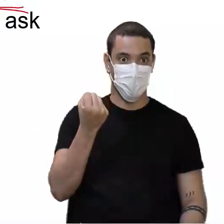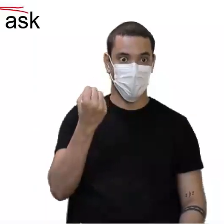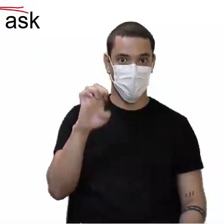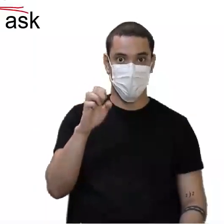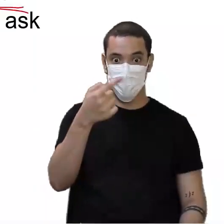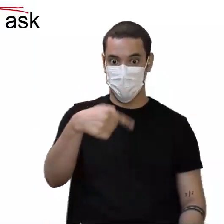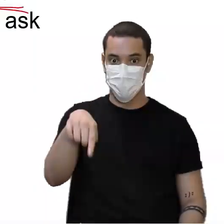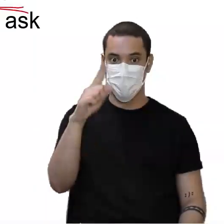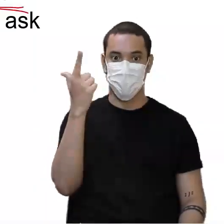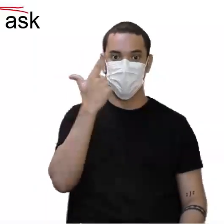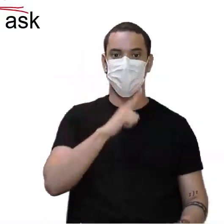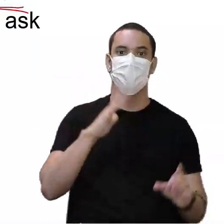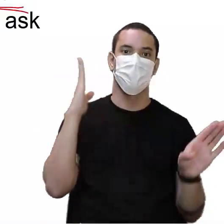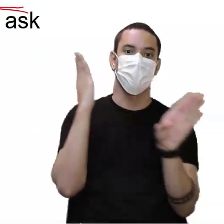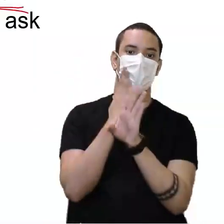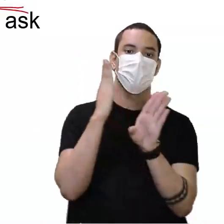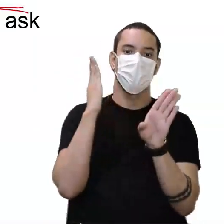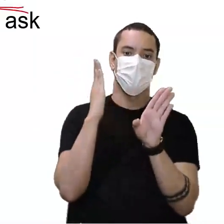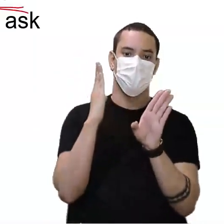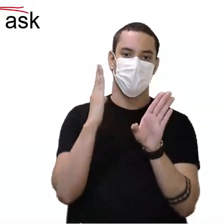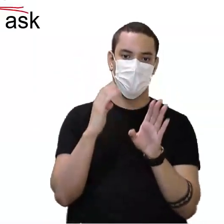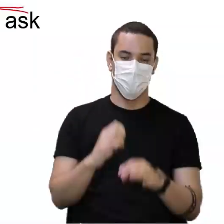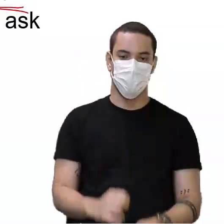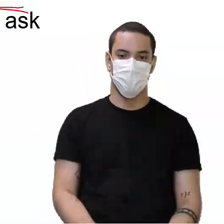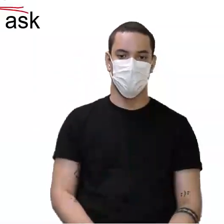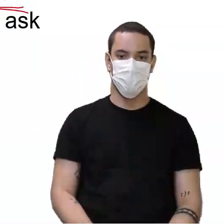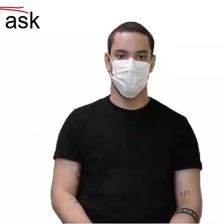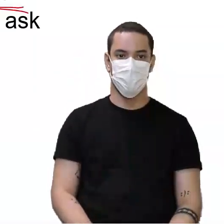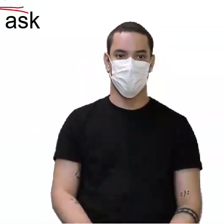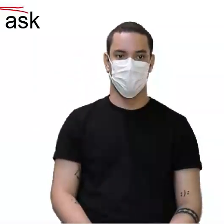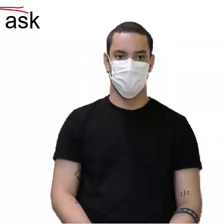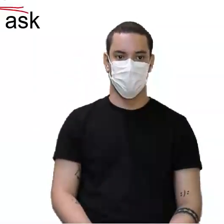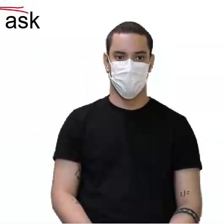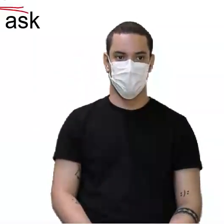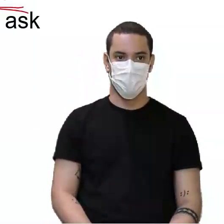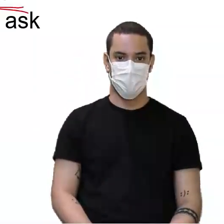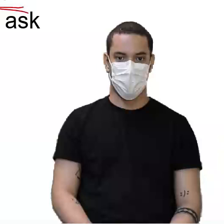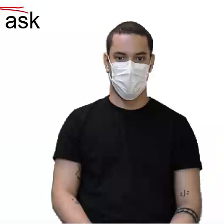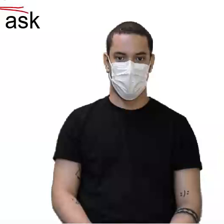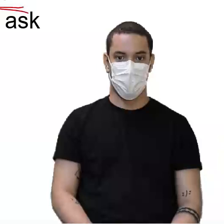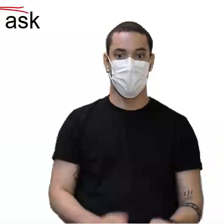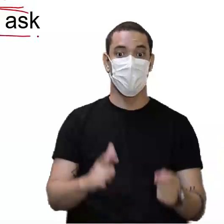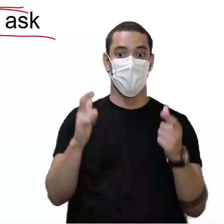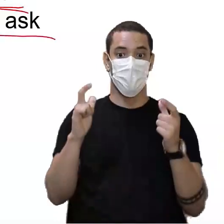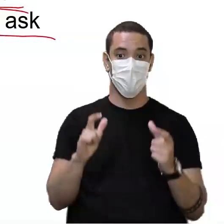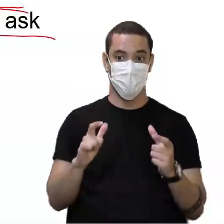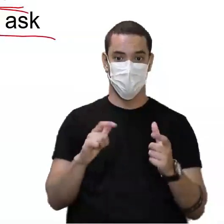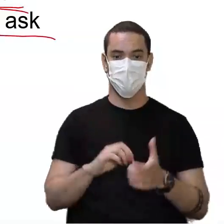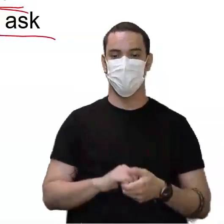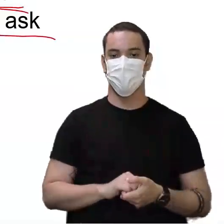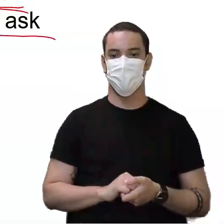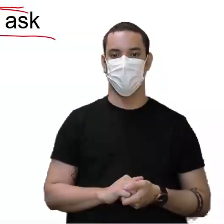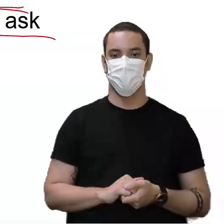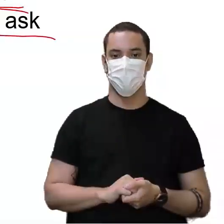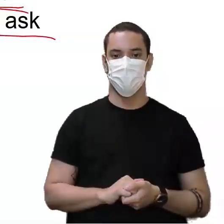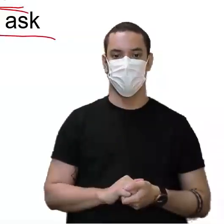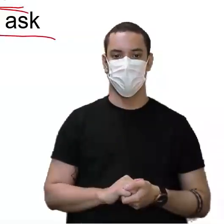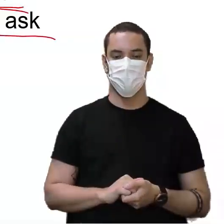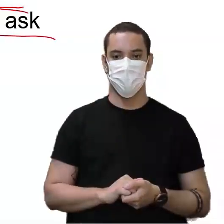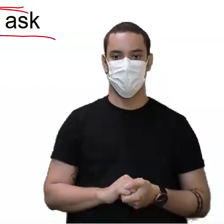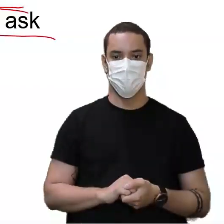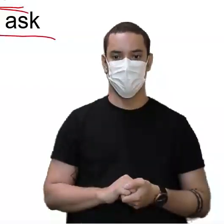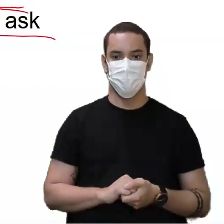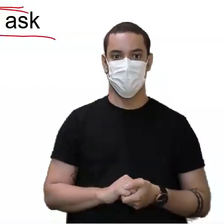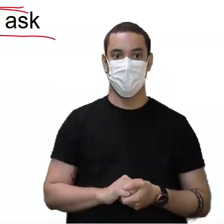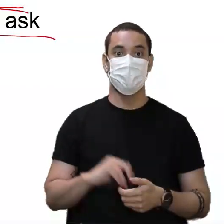vocês conseguem adivinhar. Guess where, aonde. E aí, who wants to ask the first